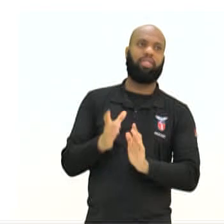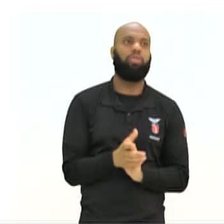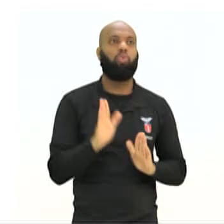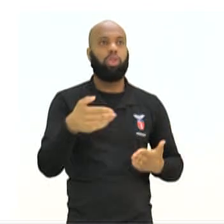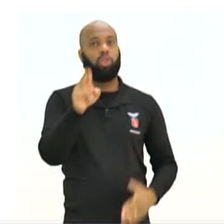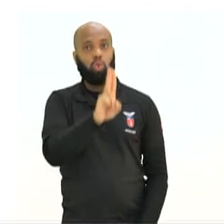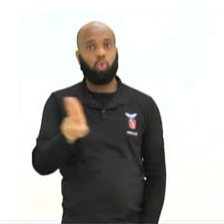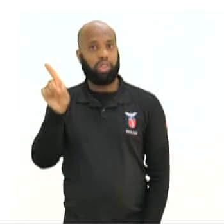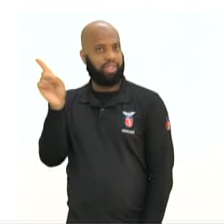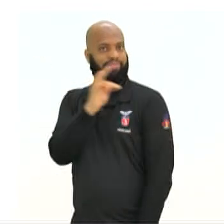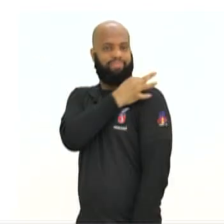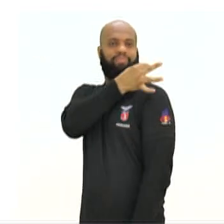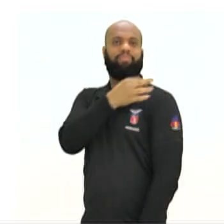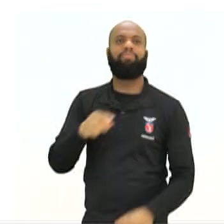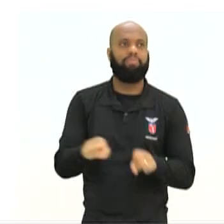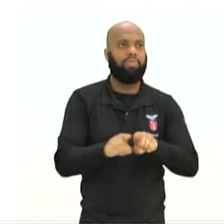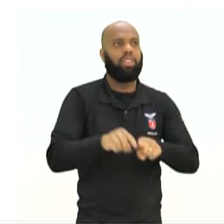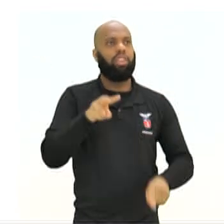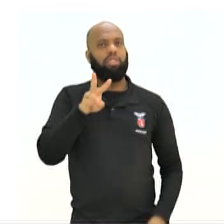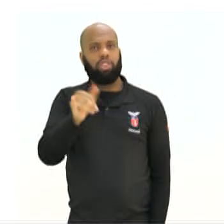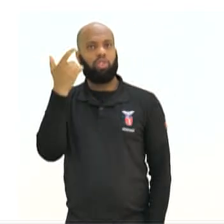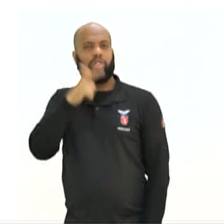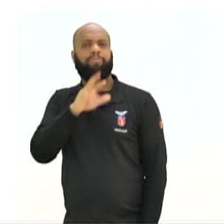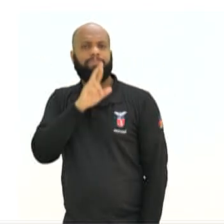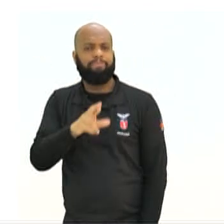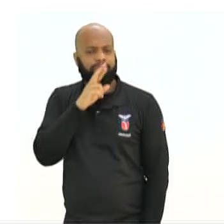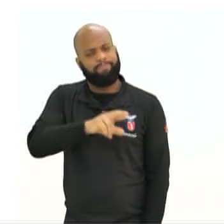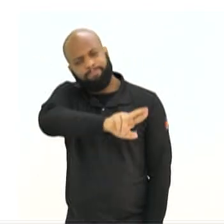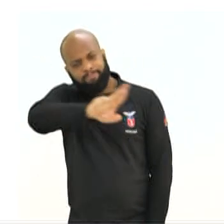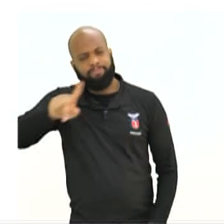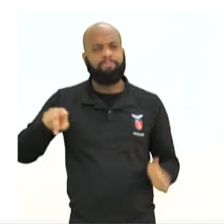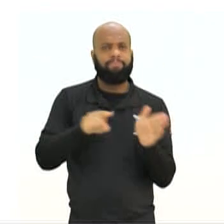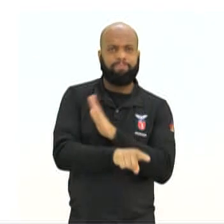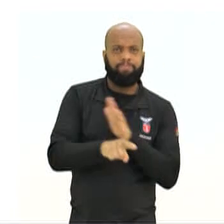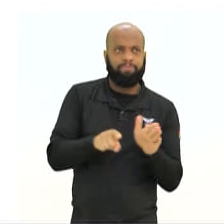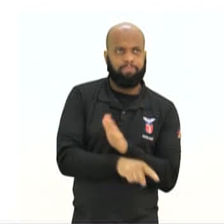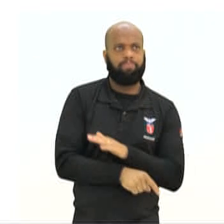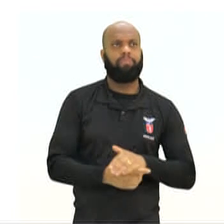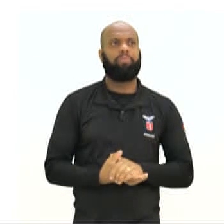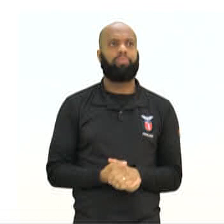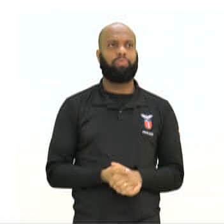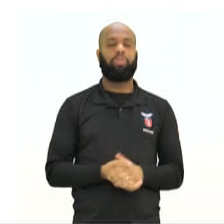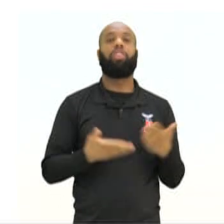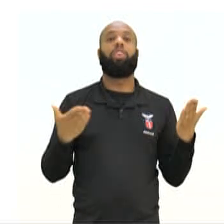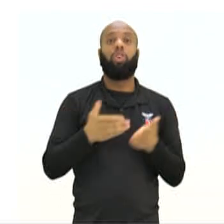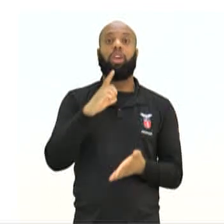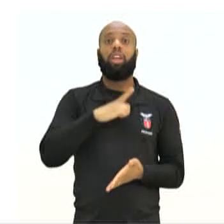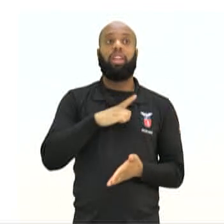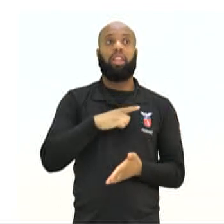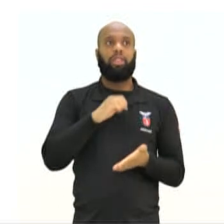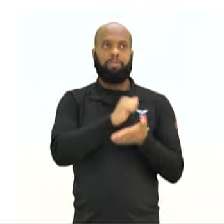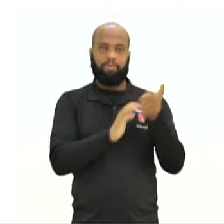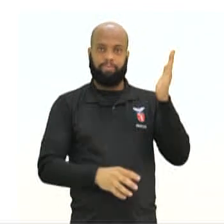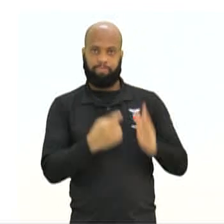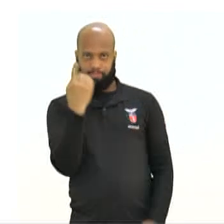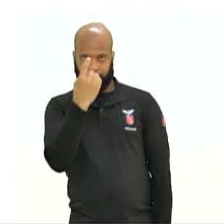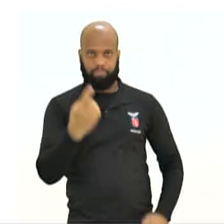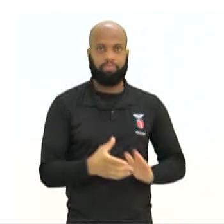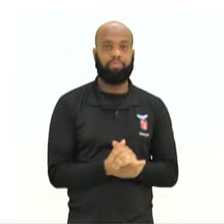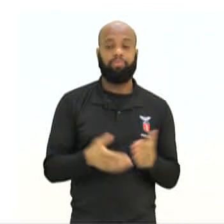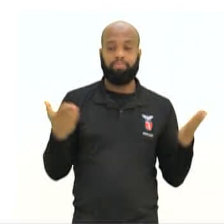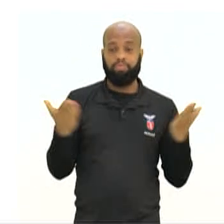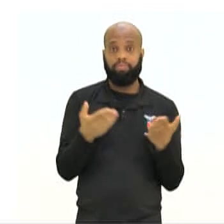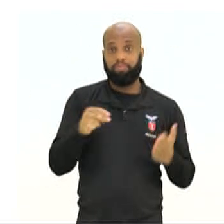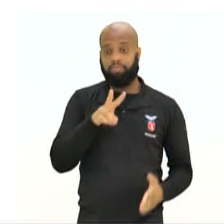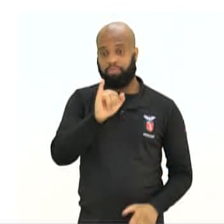usem estas técnicas aqui que vocês vão acertar muitas questões, ok? Vamos para a nossa primeira atividade. É aqui que